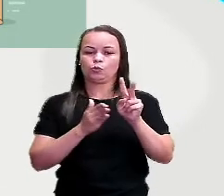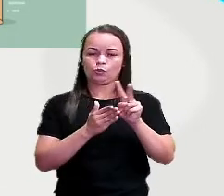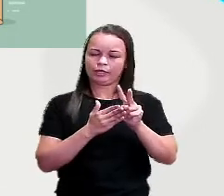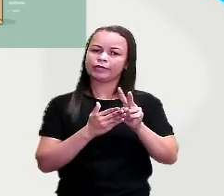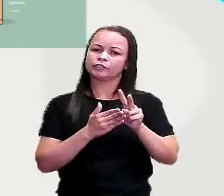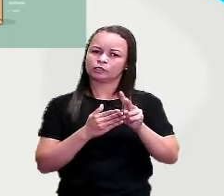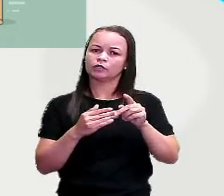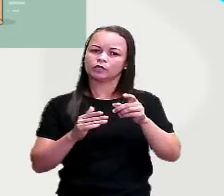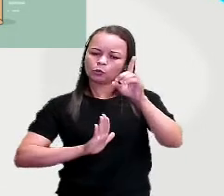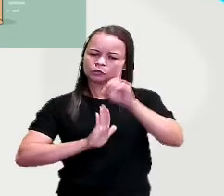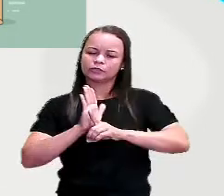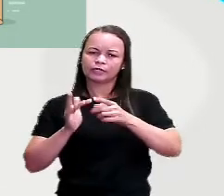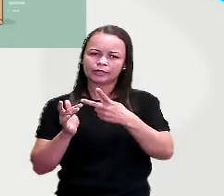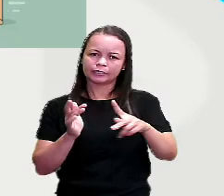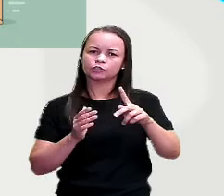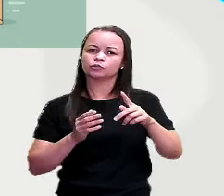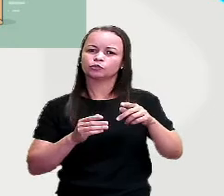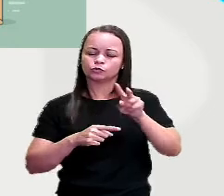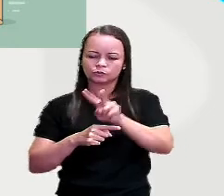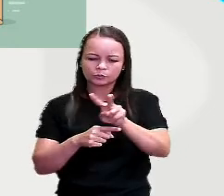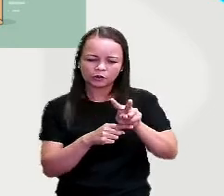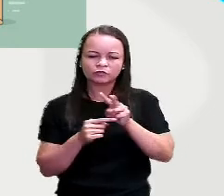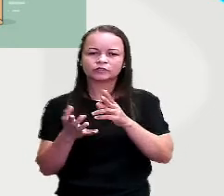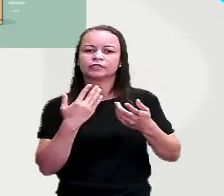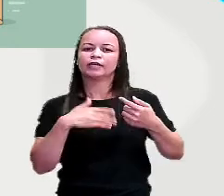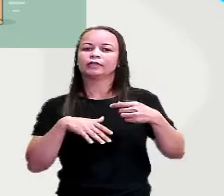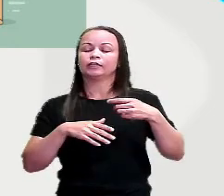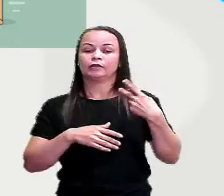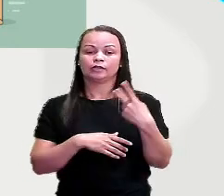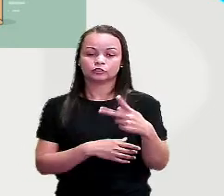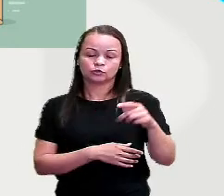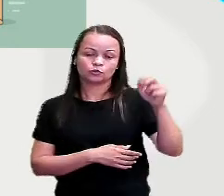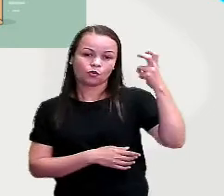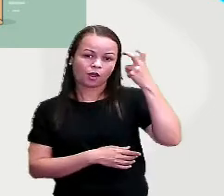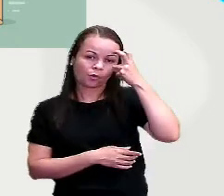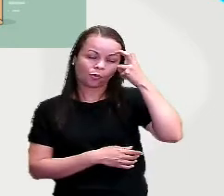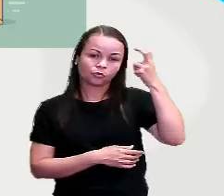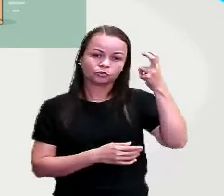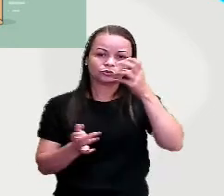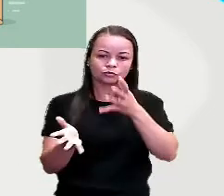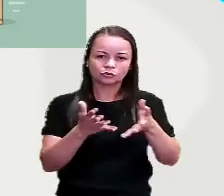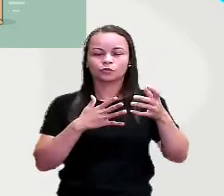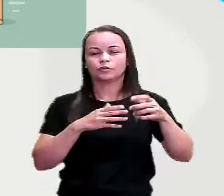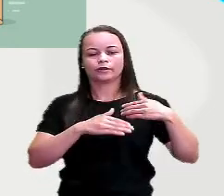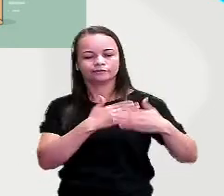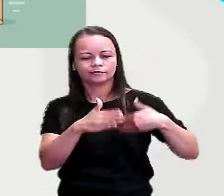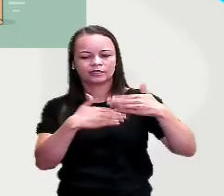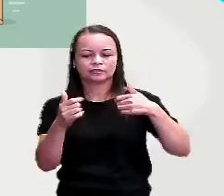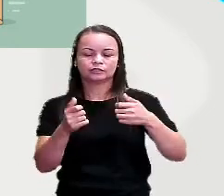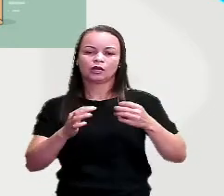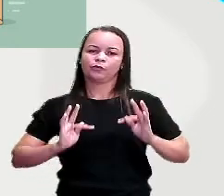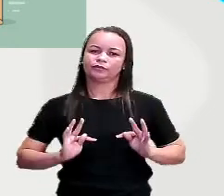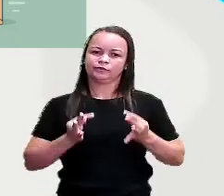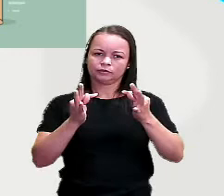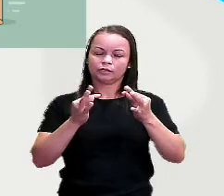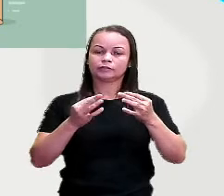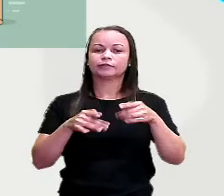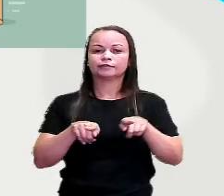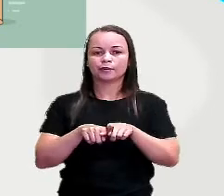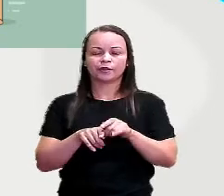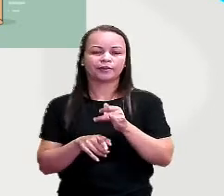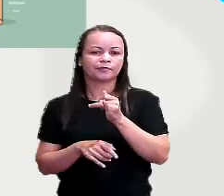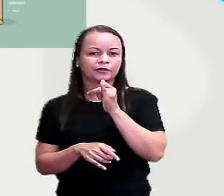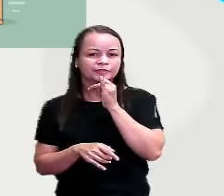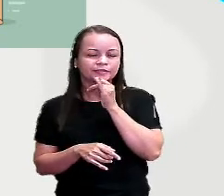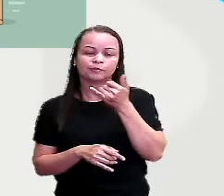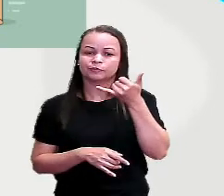pela preservação da sua cultura e tradições, ter suas terras e fazer o uso de diferentes tecnologias como o celular. Então,